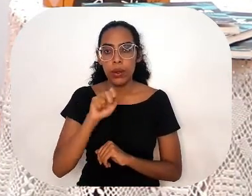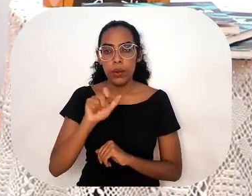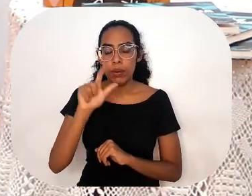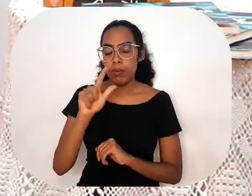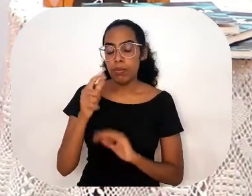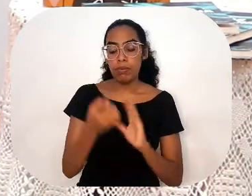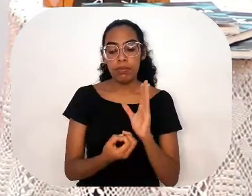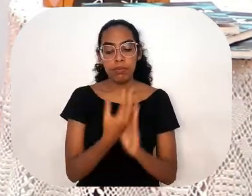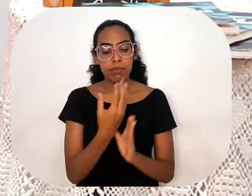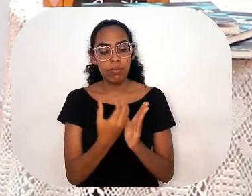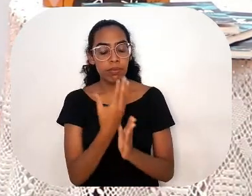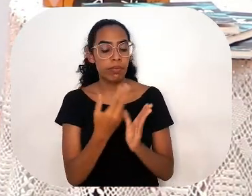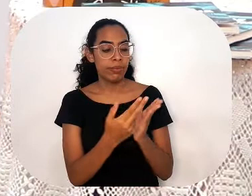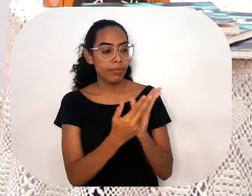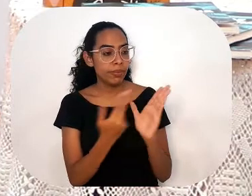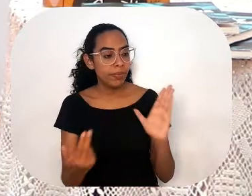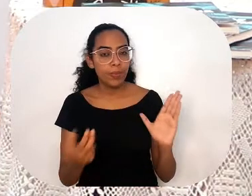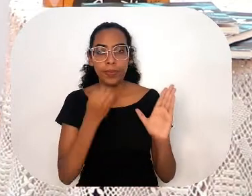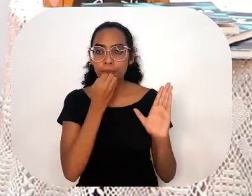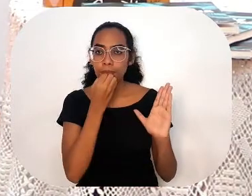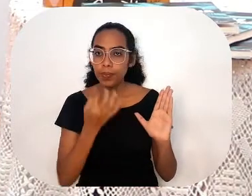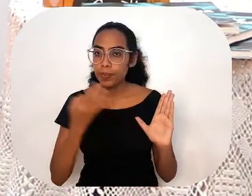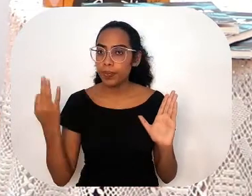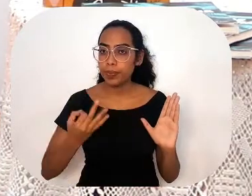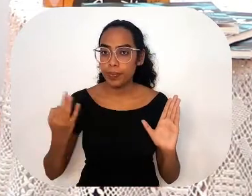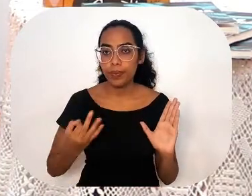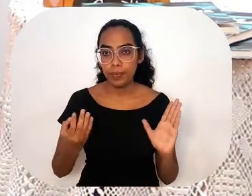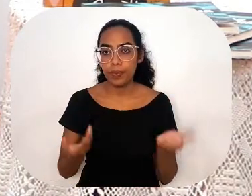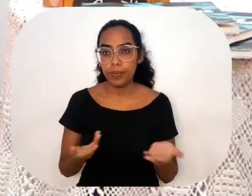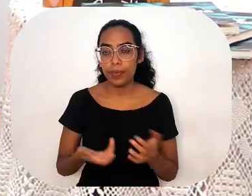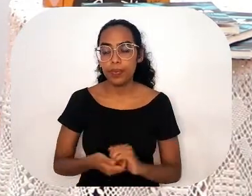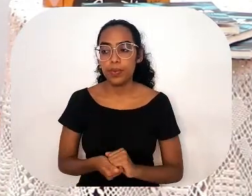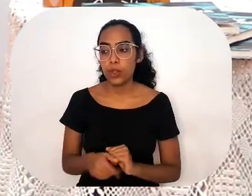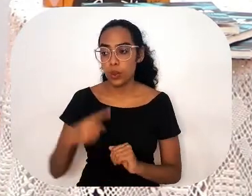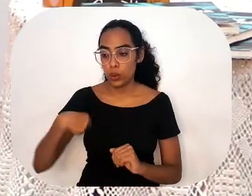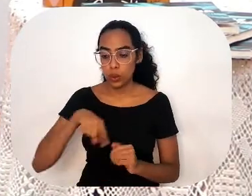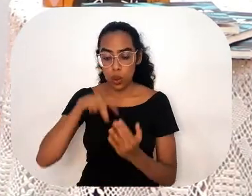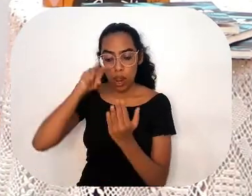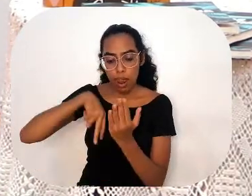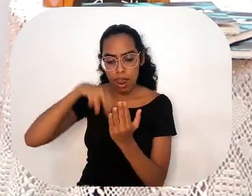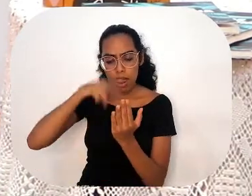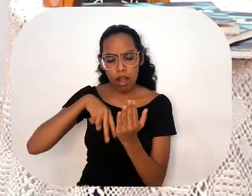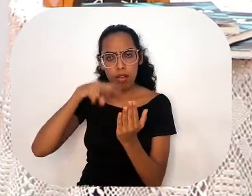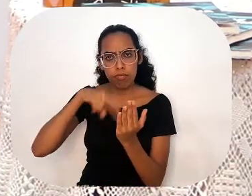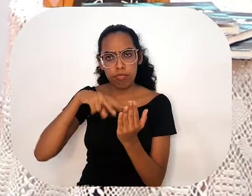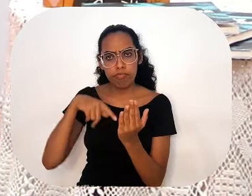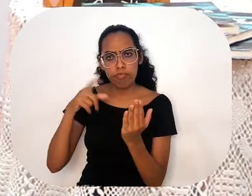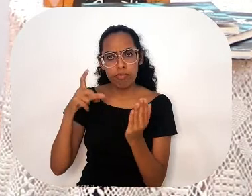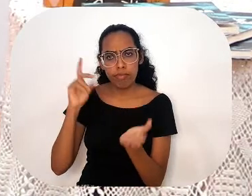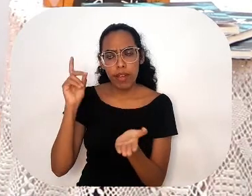Queiroz escreveram escreveram e inscreveram muito bem sobre então quando a gente está lendo literatura